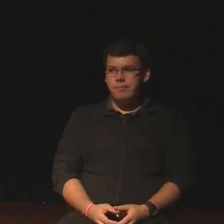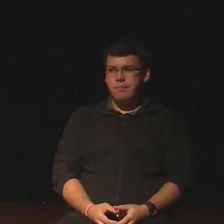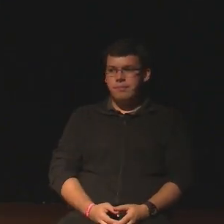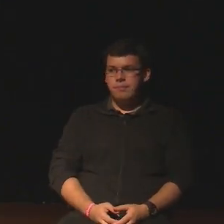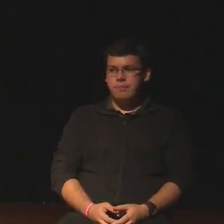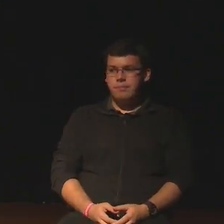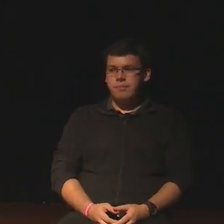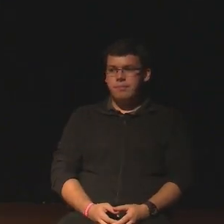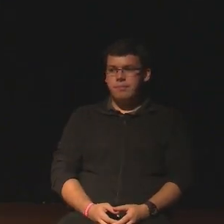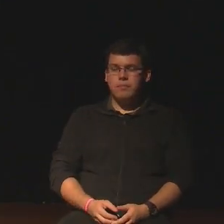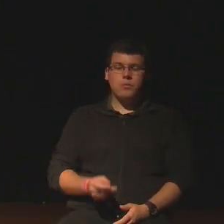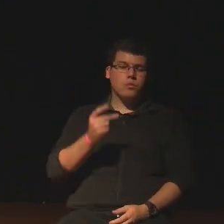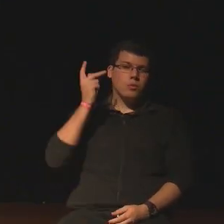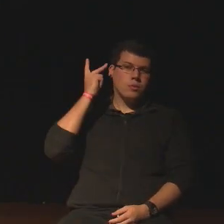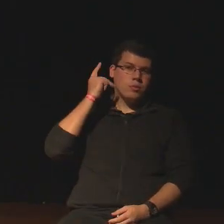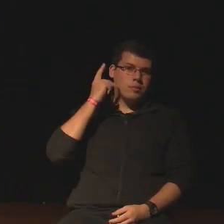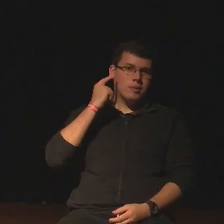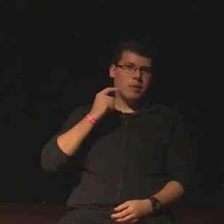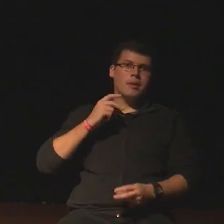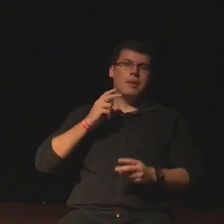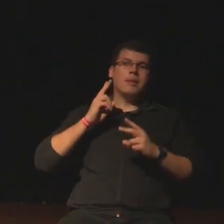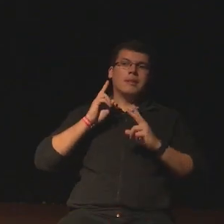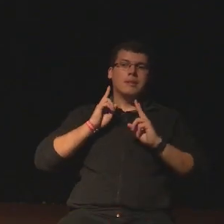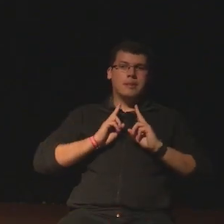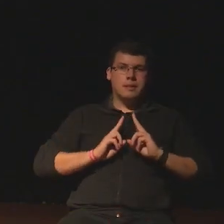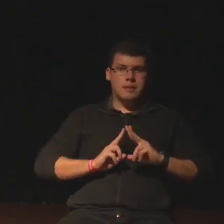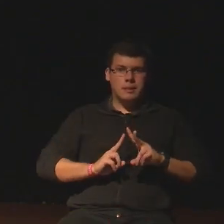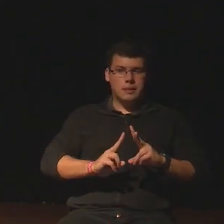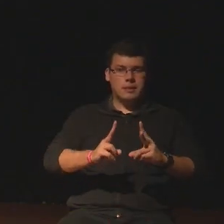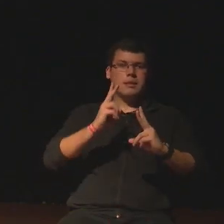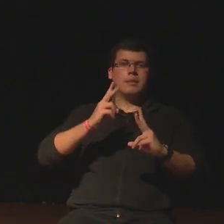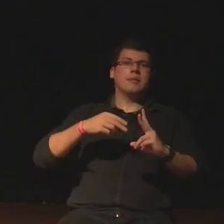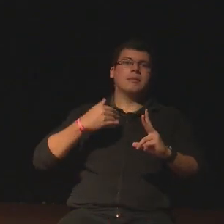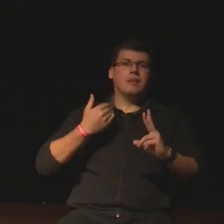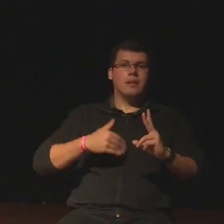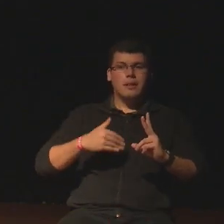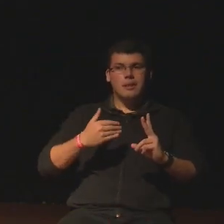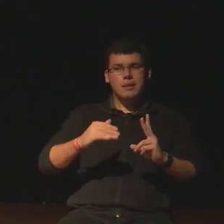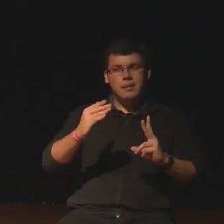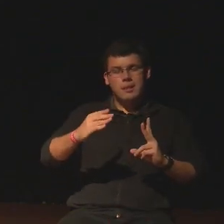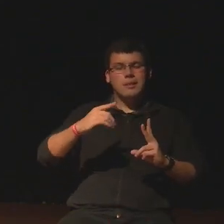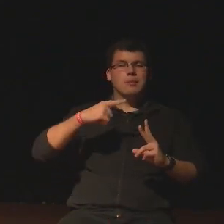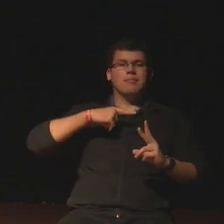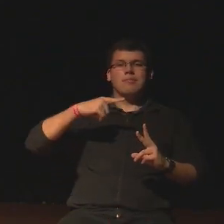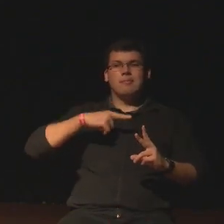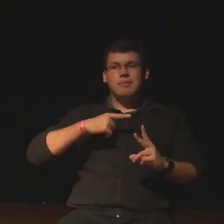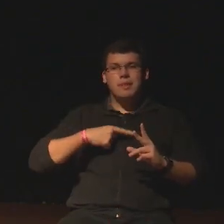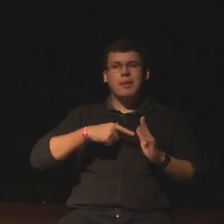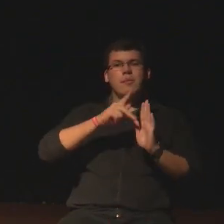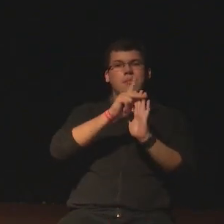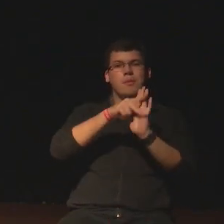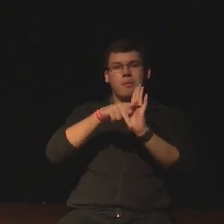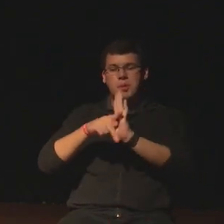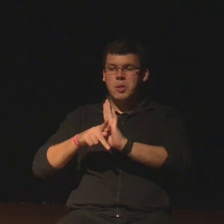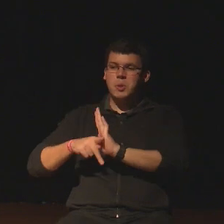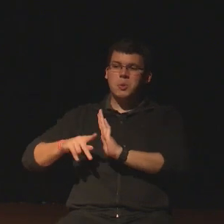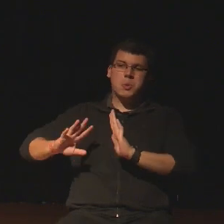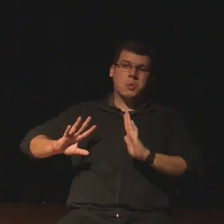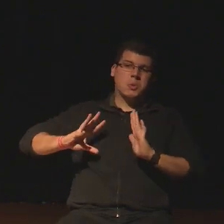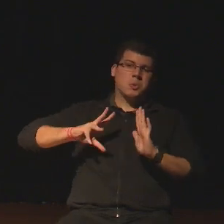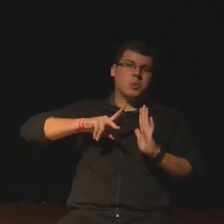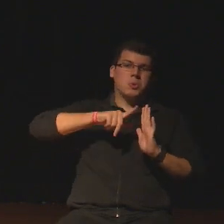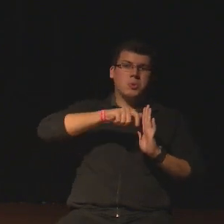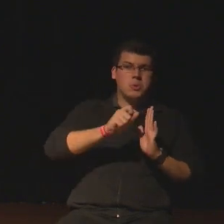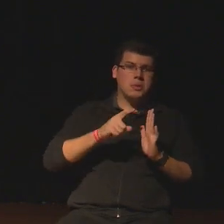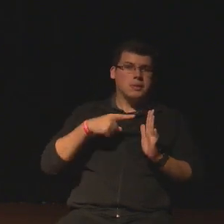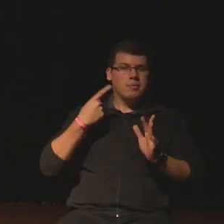acaba sempre tendo também em todos esses processos que a gente tem feito, a gente tem se esforçado muito em todos os projetos que a gente tem desenvolvido